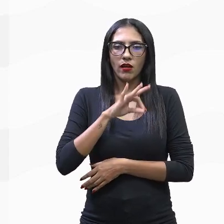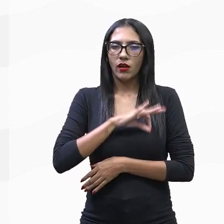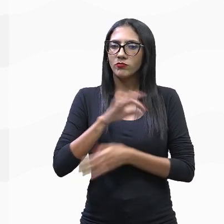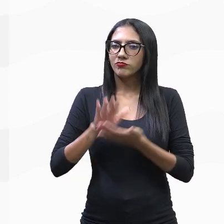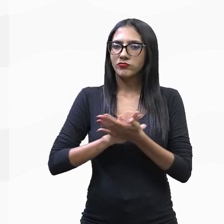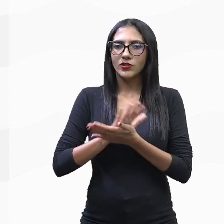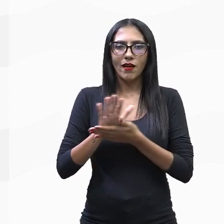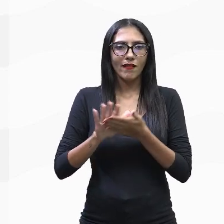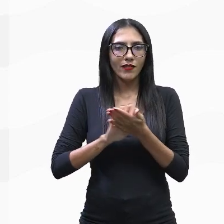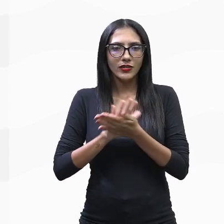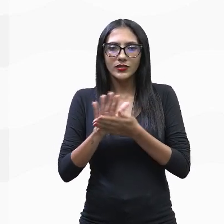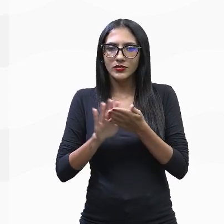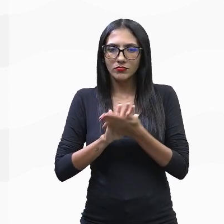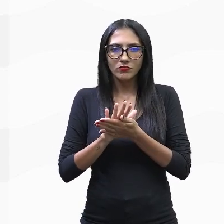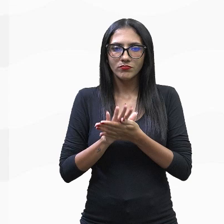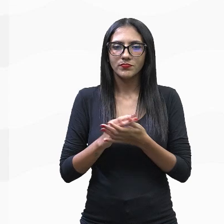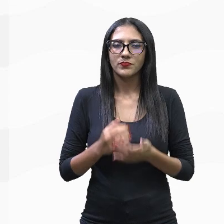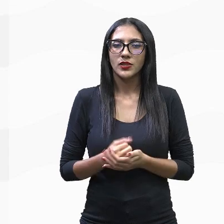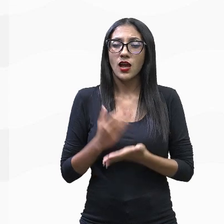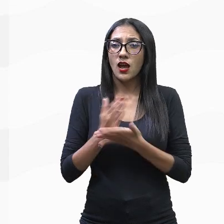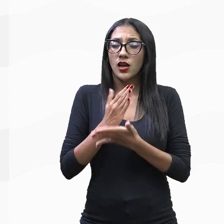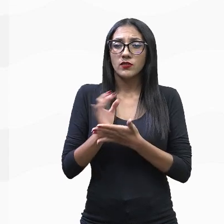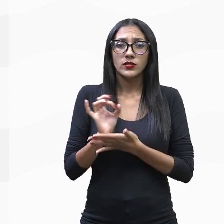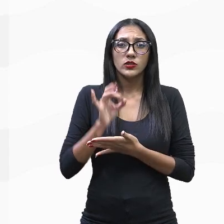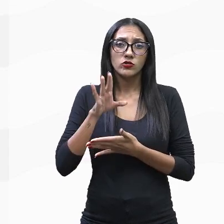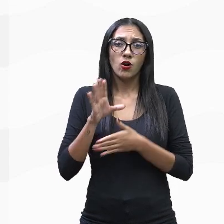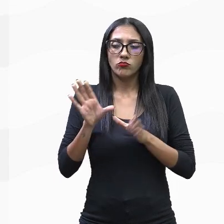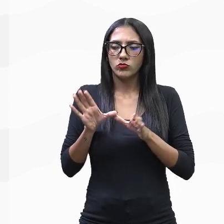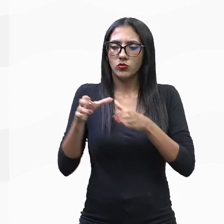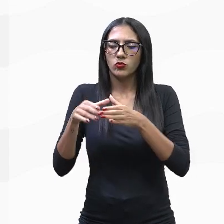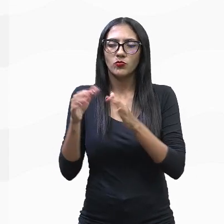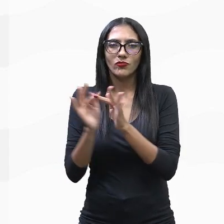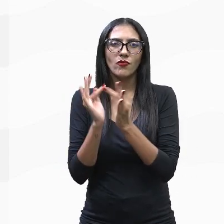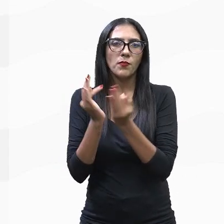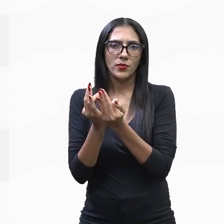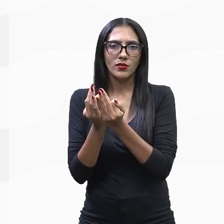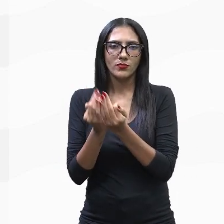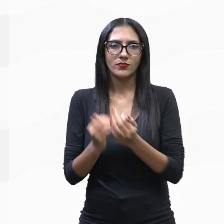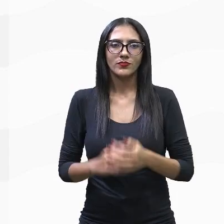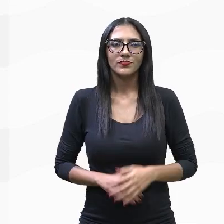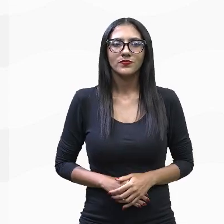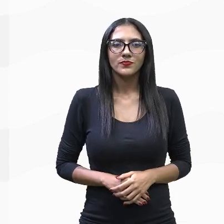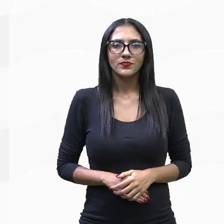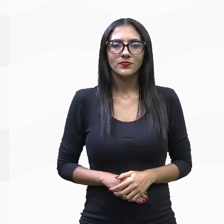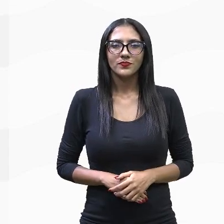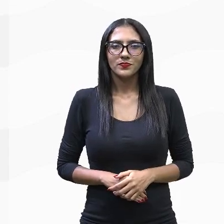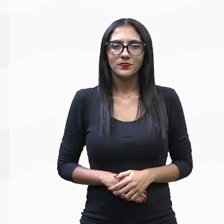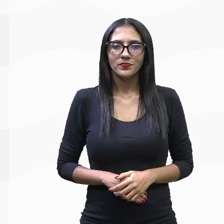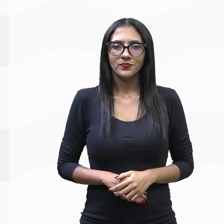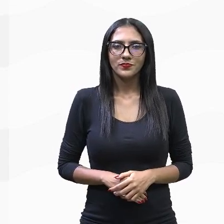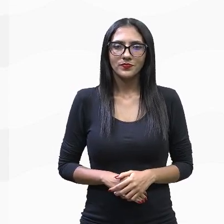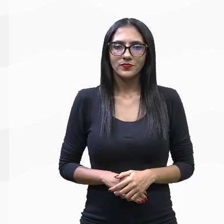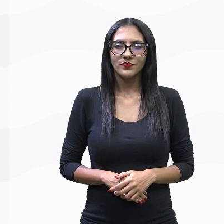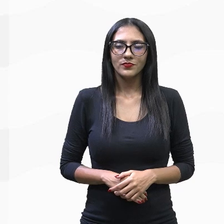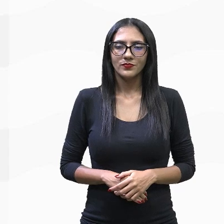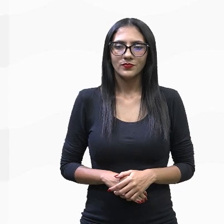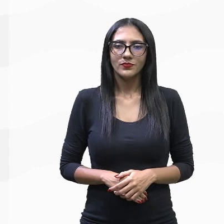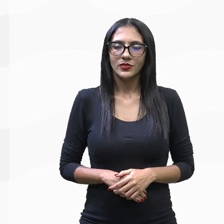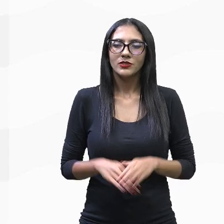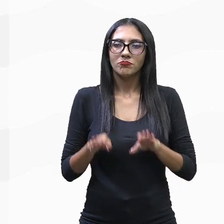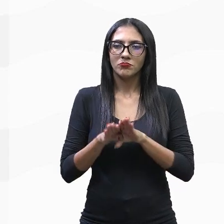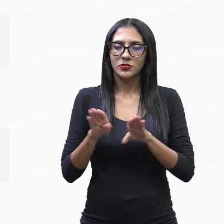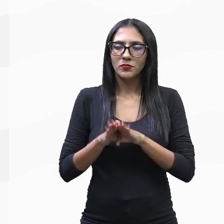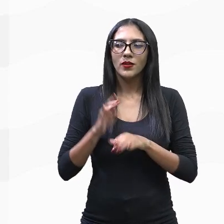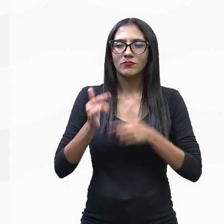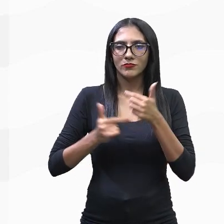sem receber salário, muitas vezes como parte de um grupo familiar. Tudo bem? E aí, tem ainda quem vive na Amazônia, trabalha também,